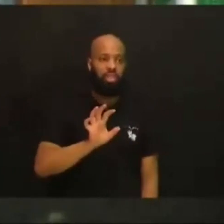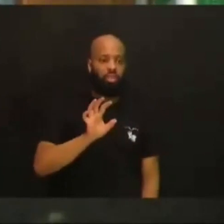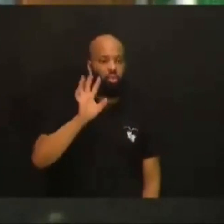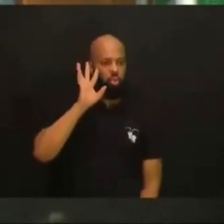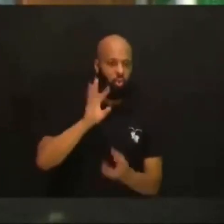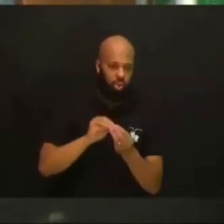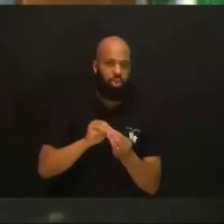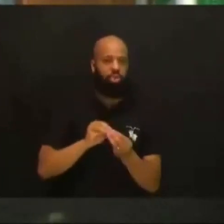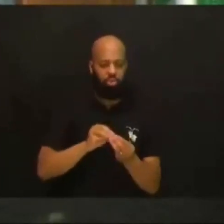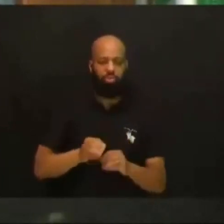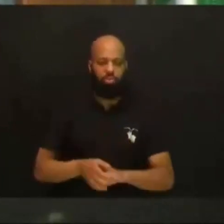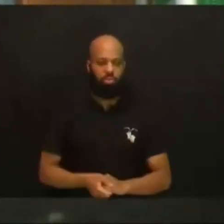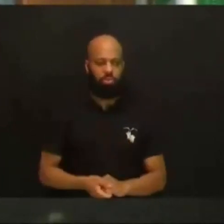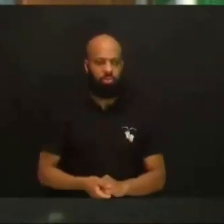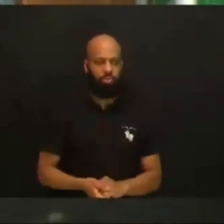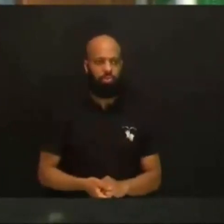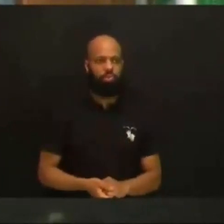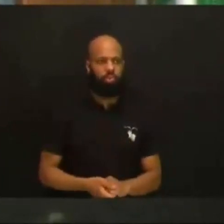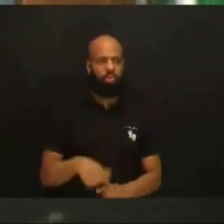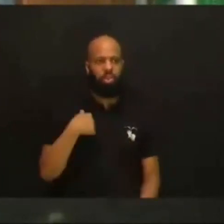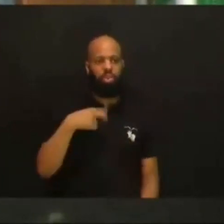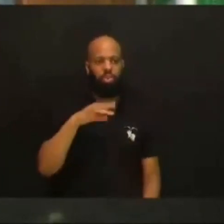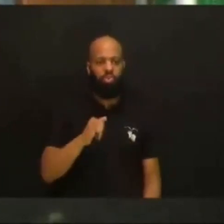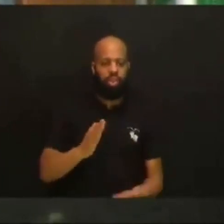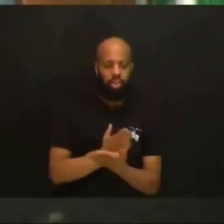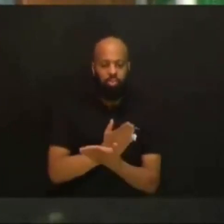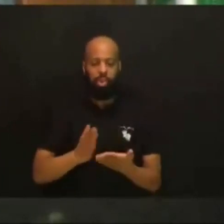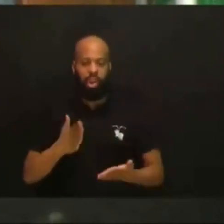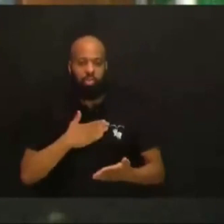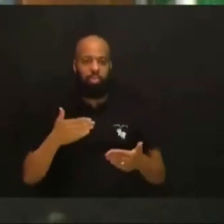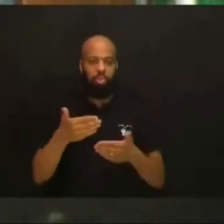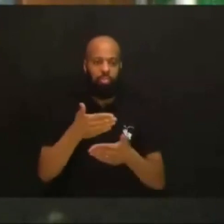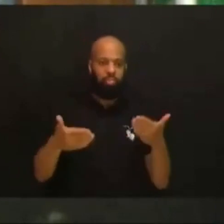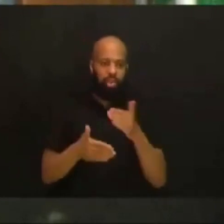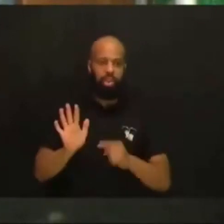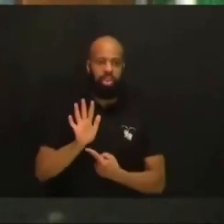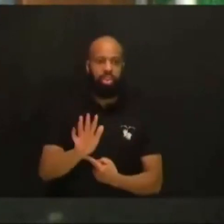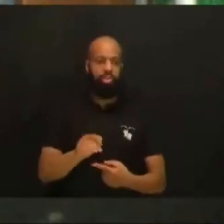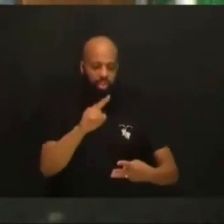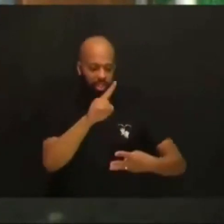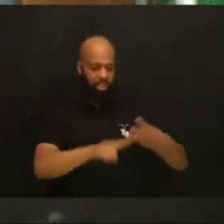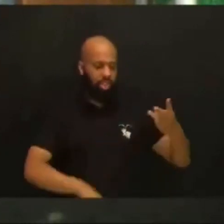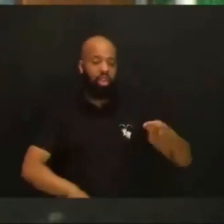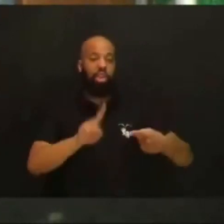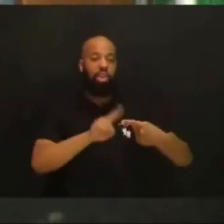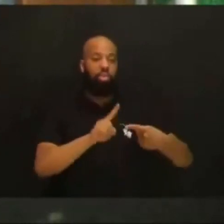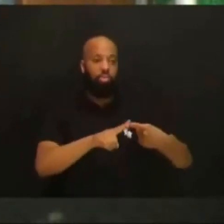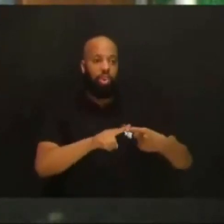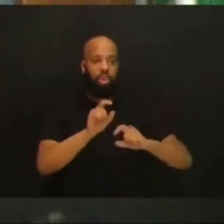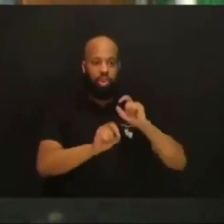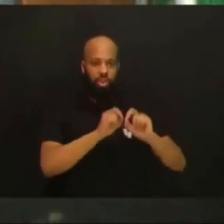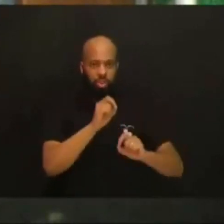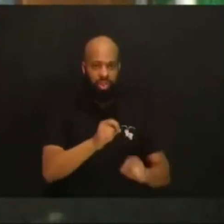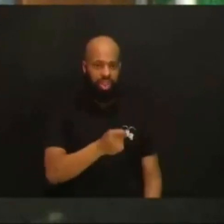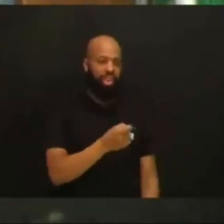conclusão, cheguem a essa conclusão. Eu vou dividir minha apresentação em 3 etapas. Na primeira etapa eu vou falar do primeiro trimestre da